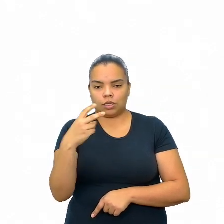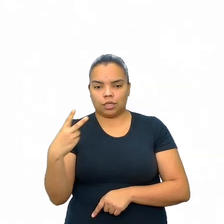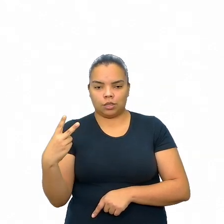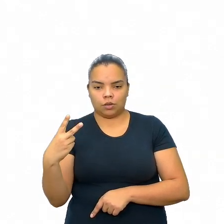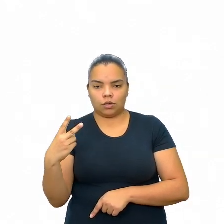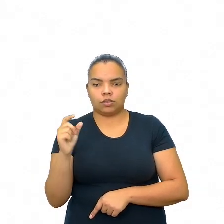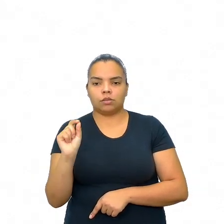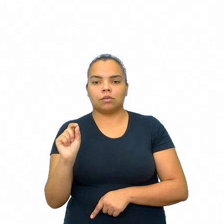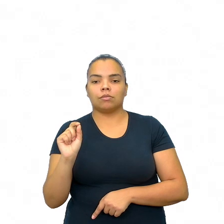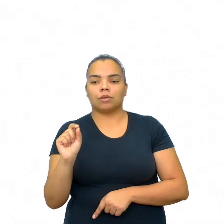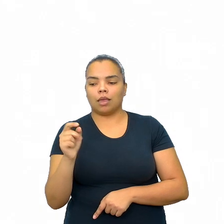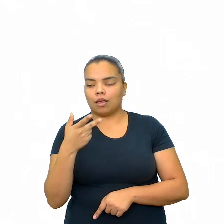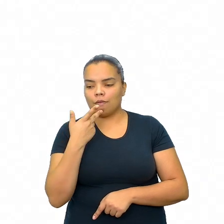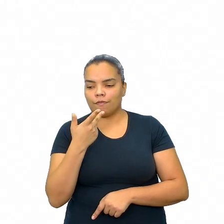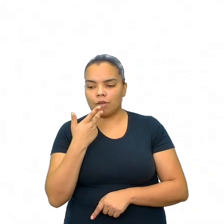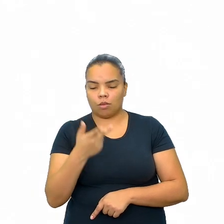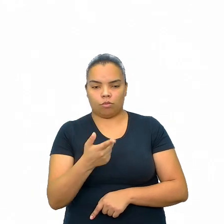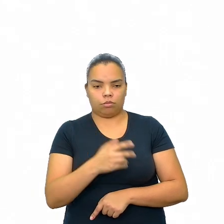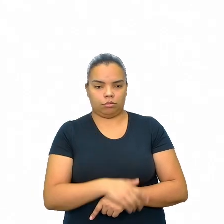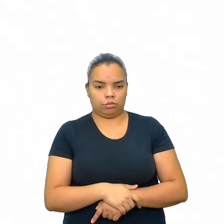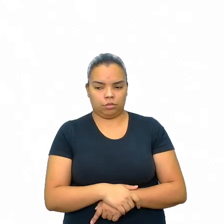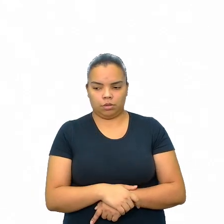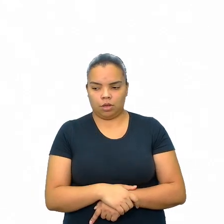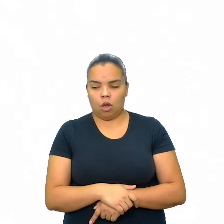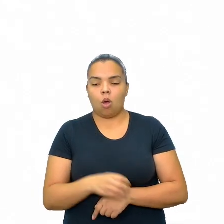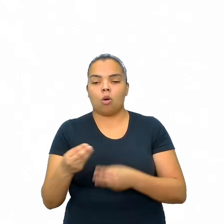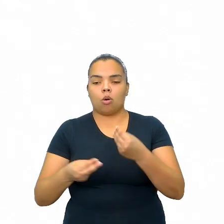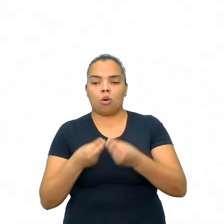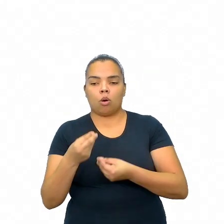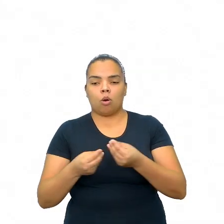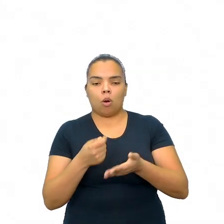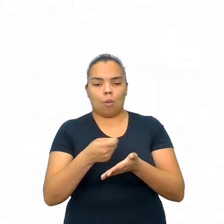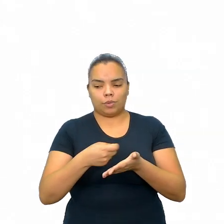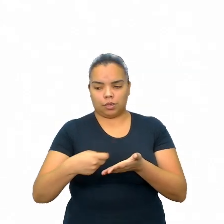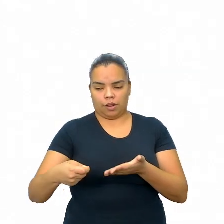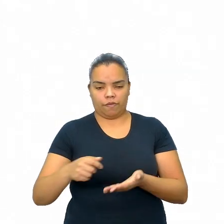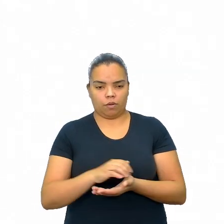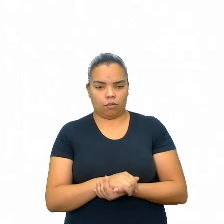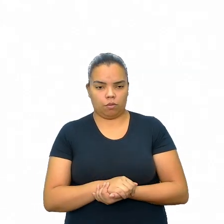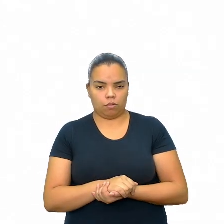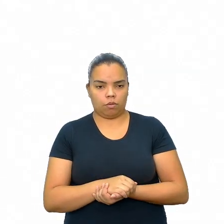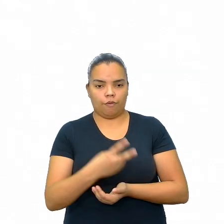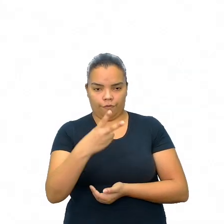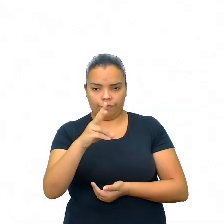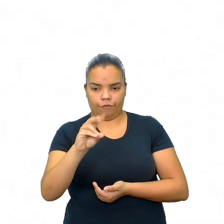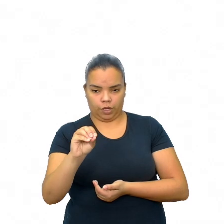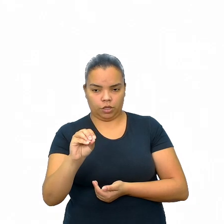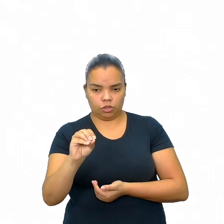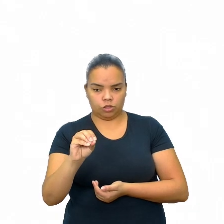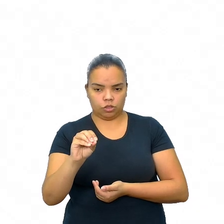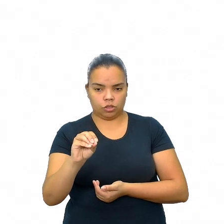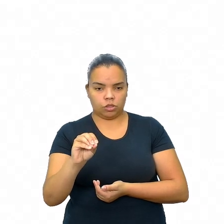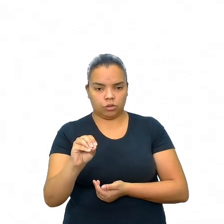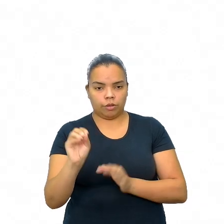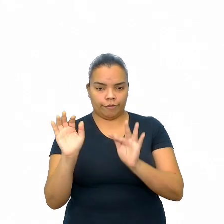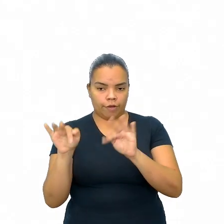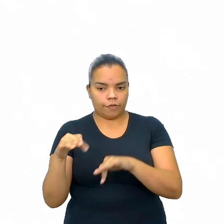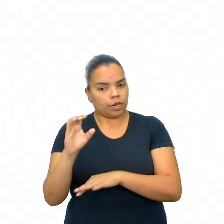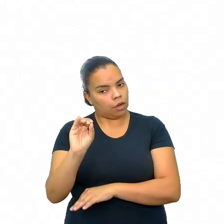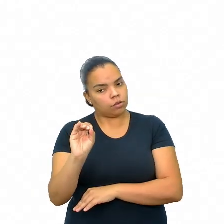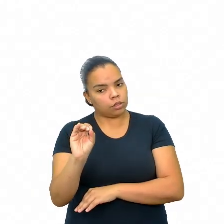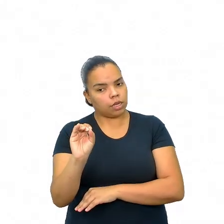E como que o Pedro escreveu? Bom, o número 20 é um número terminado em 0.